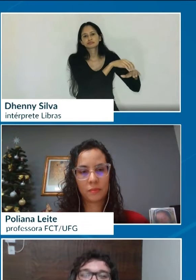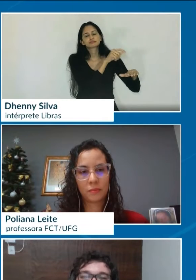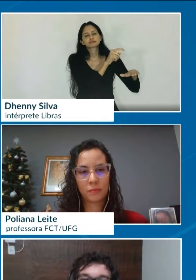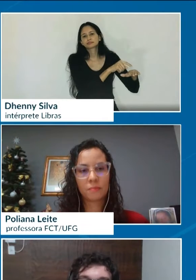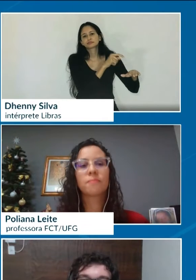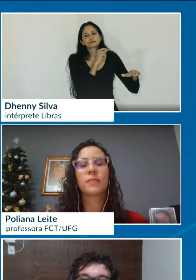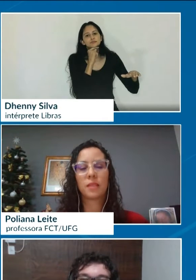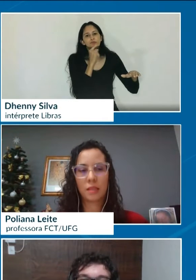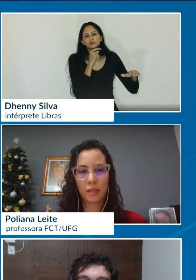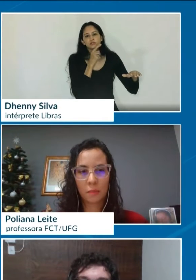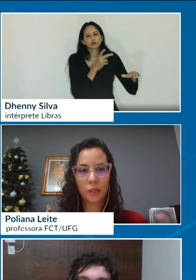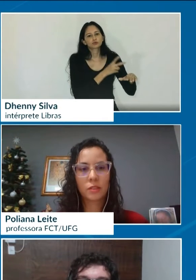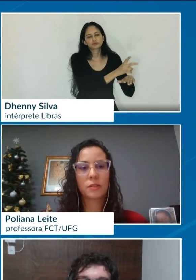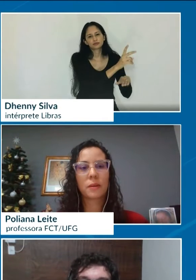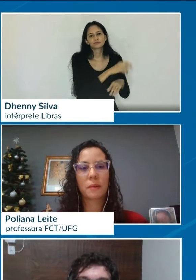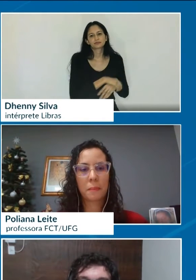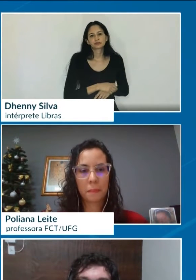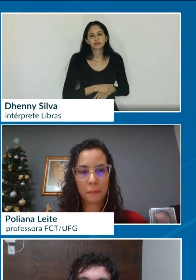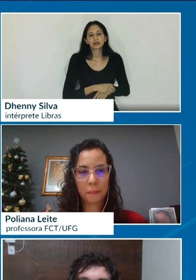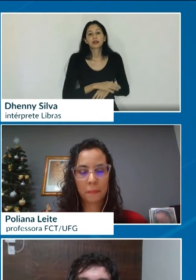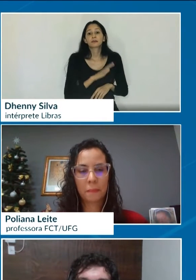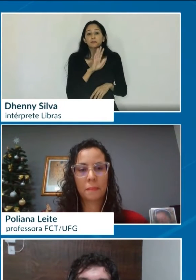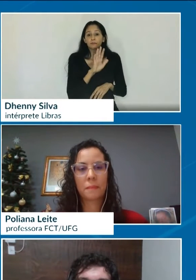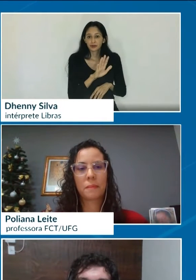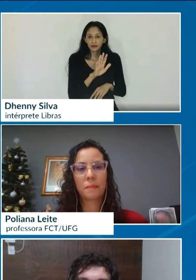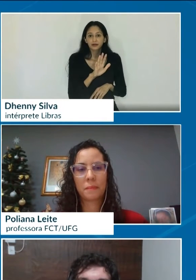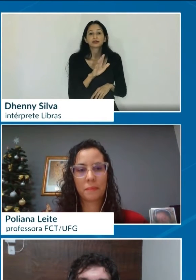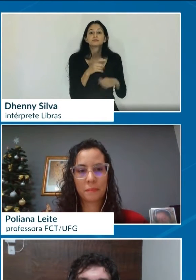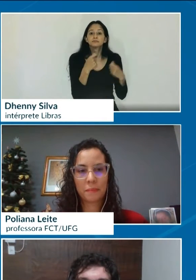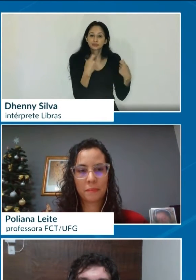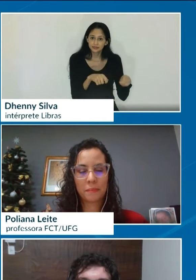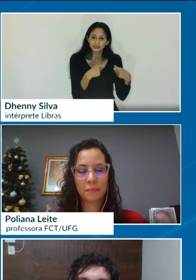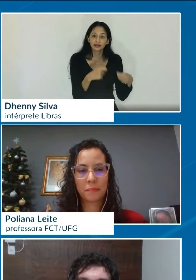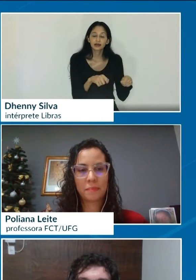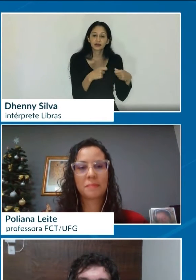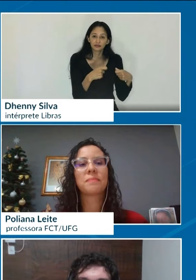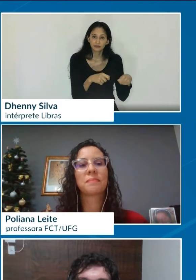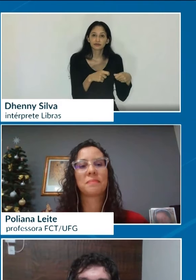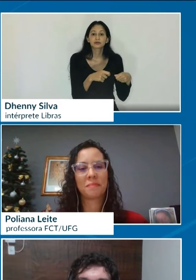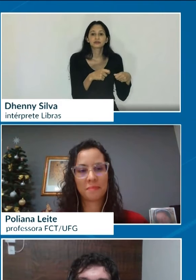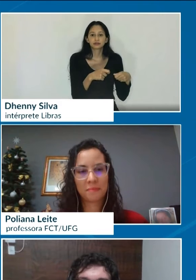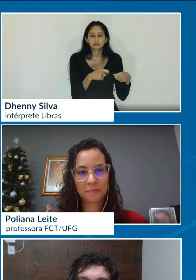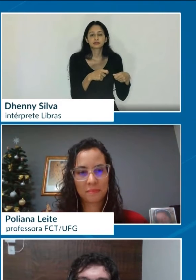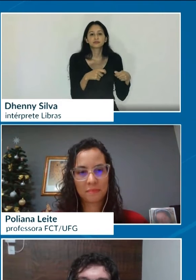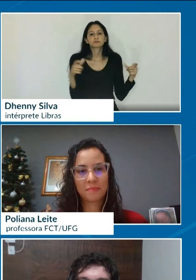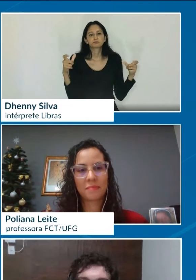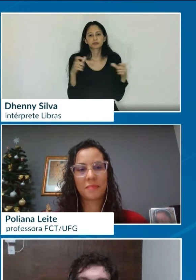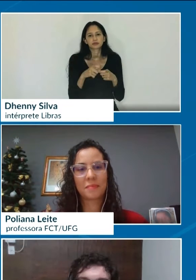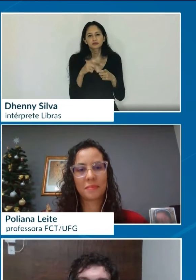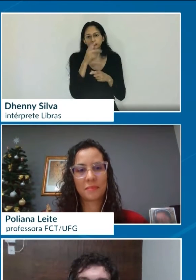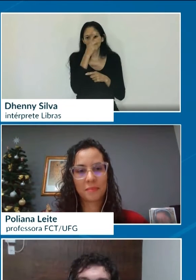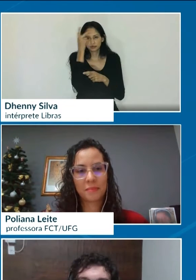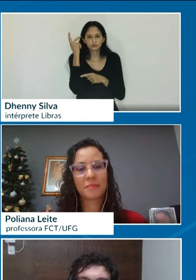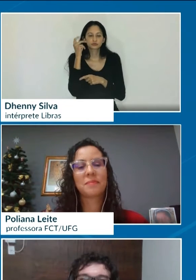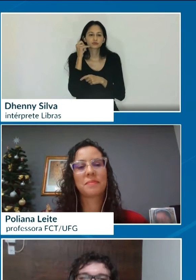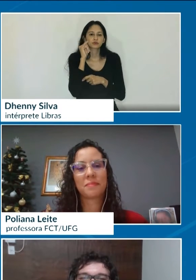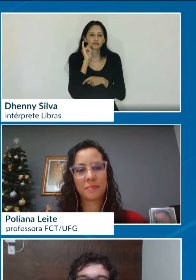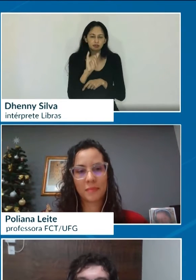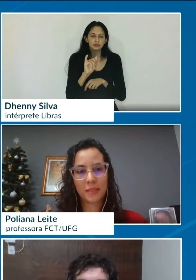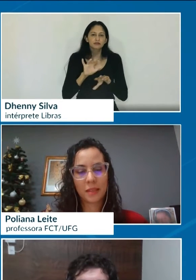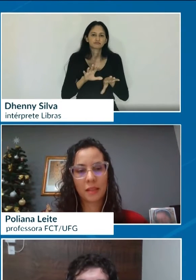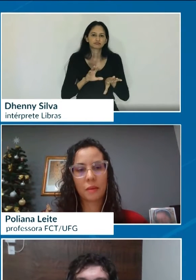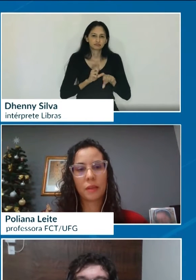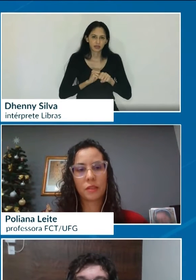continuar operando. Mas, por outro lado, a gente tinha necessidade de diminuir a demanda para diminuir a questão da aglomeração,